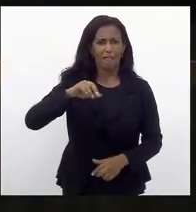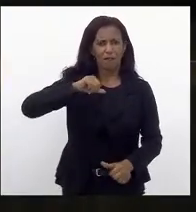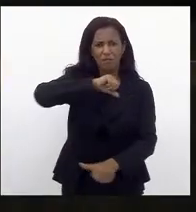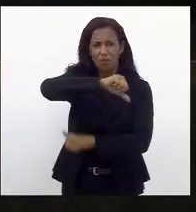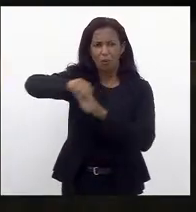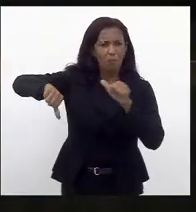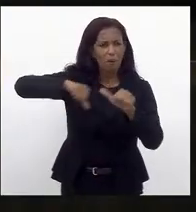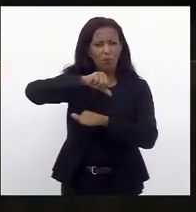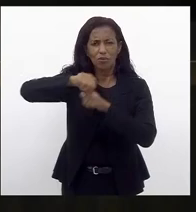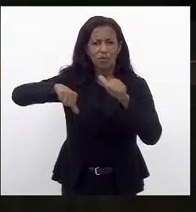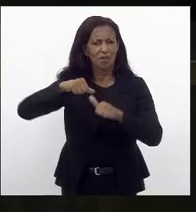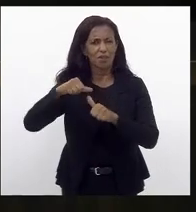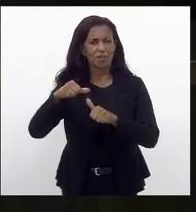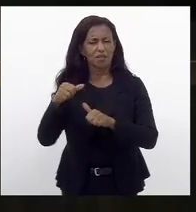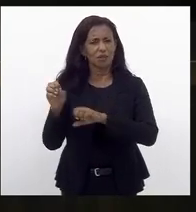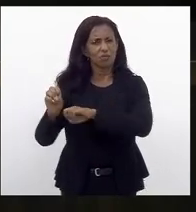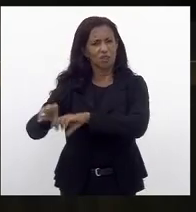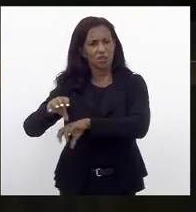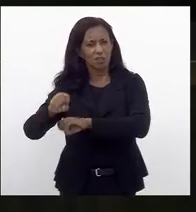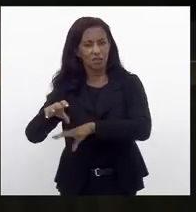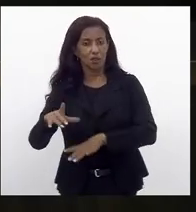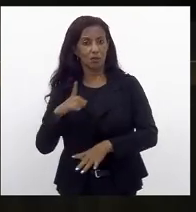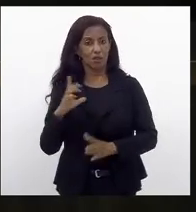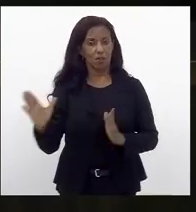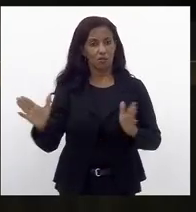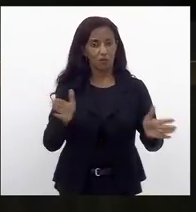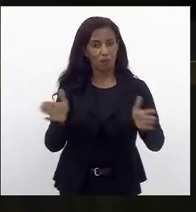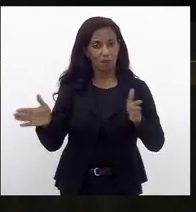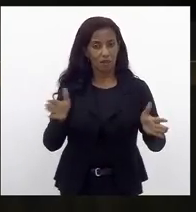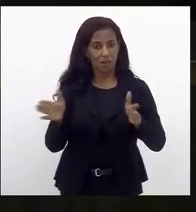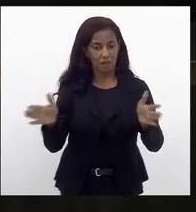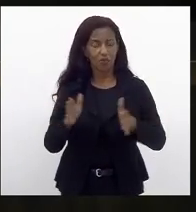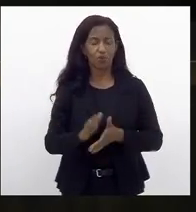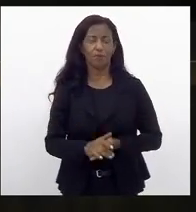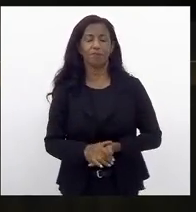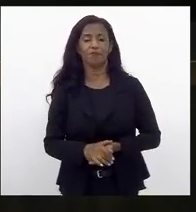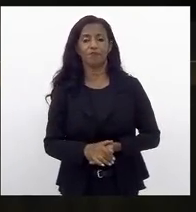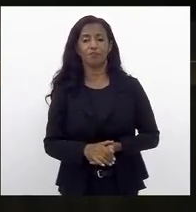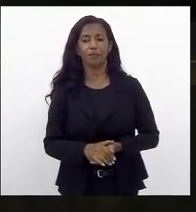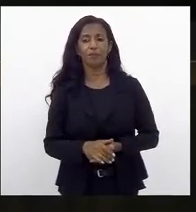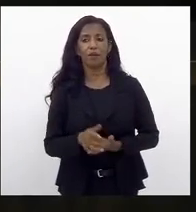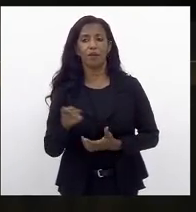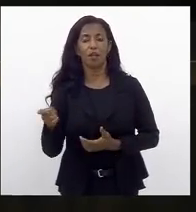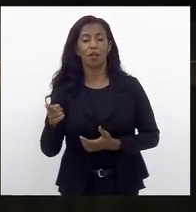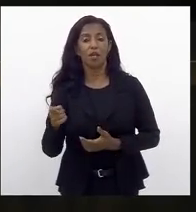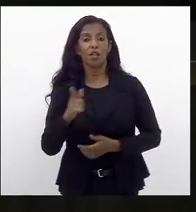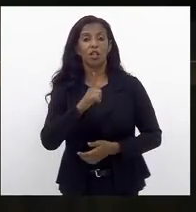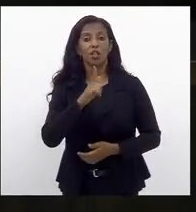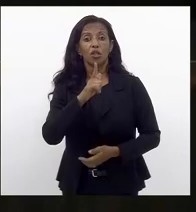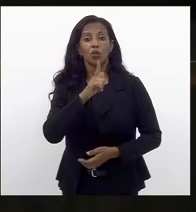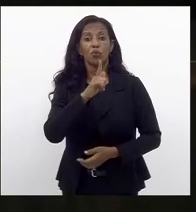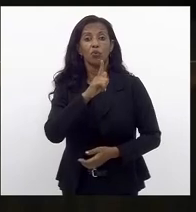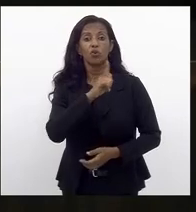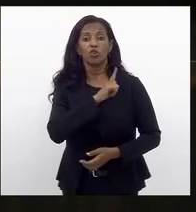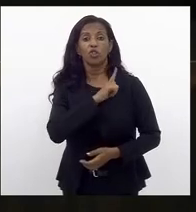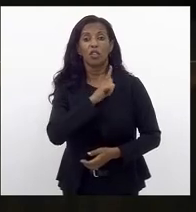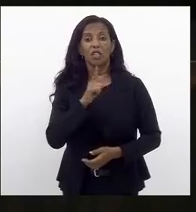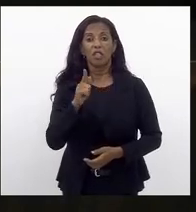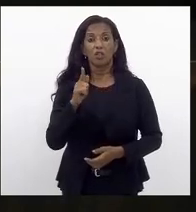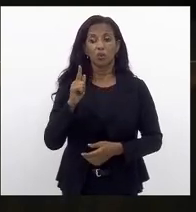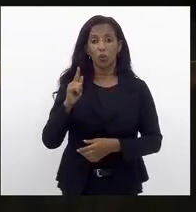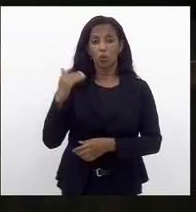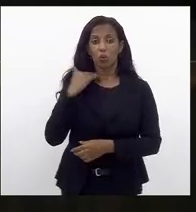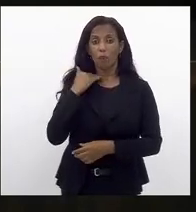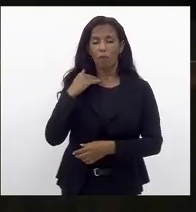revolução na educação pública e teve um período deputada Renata Deputado da Mônica que o gerente do Banco do Brasil que foi a